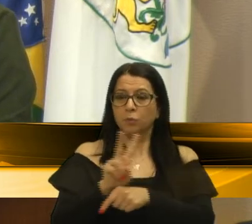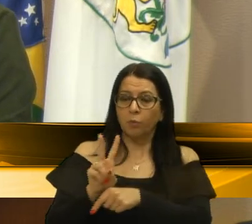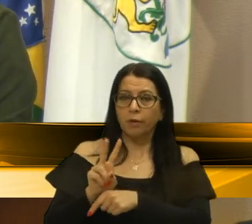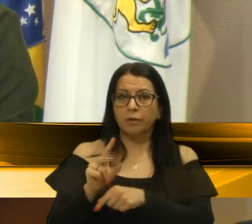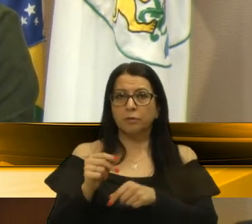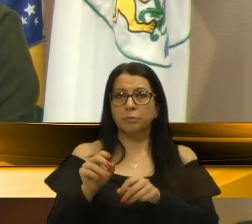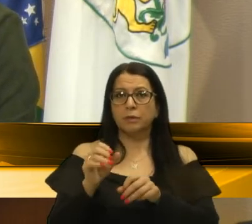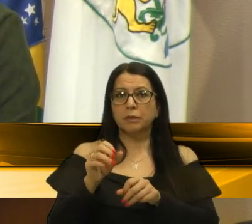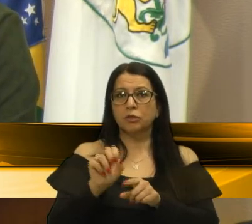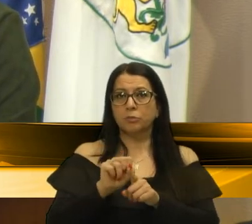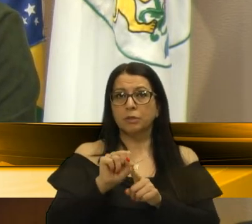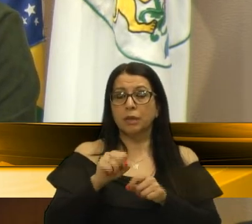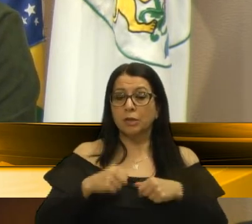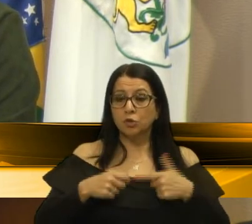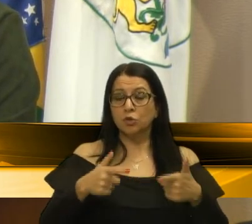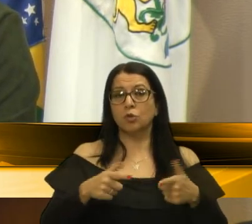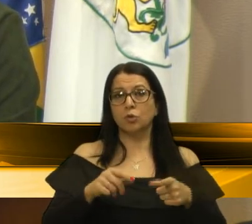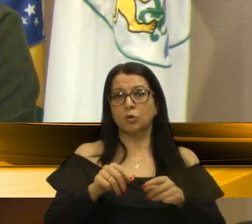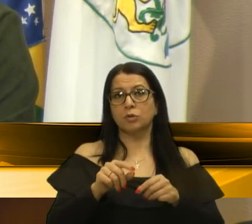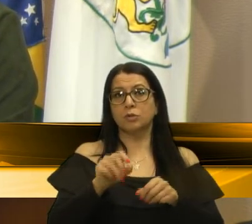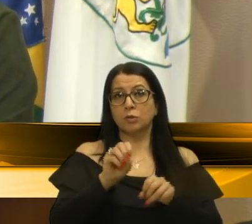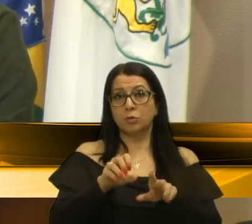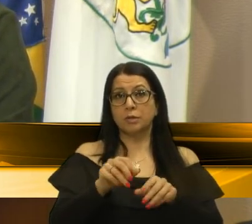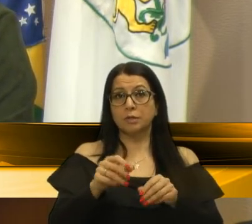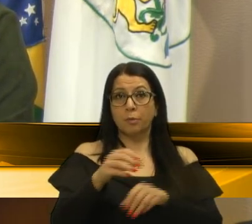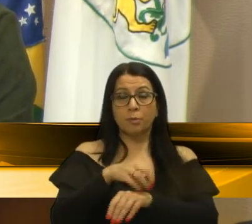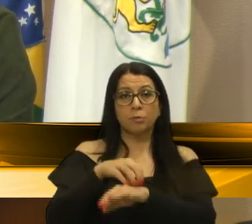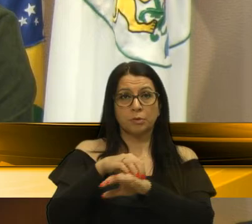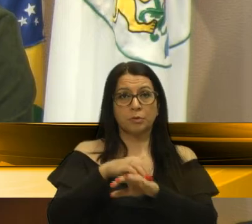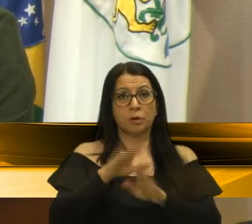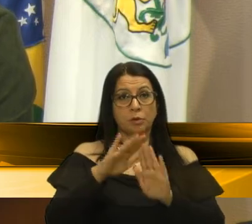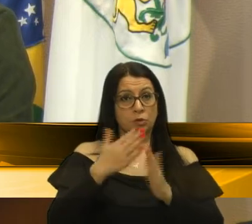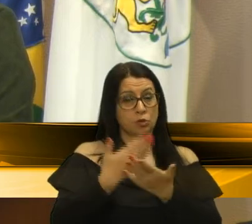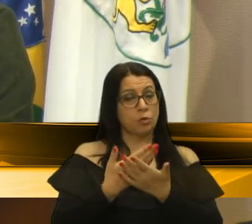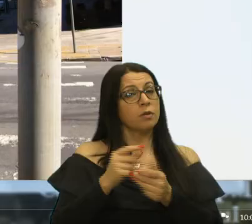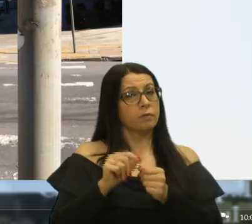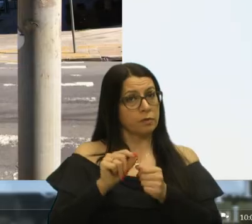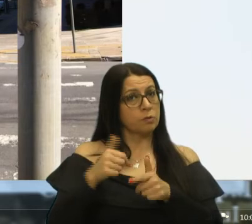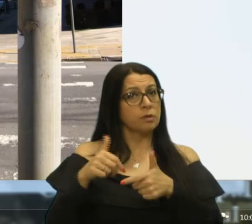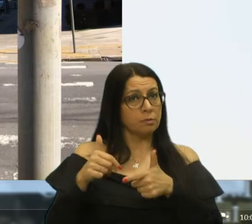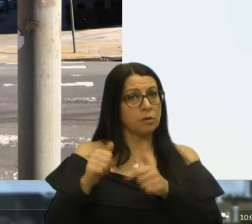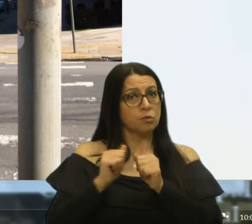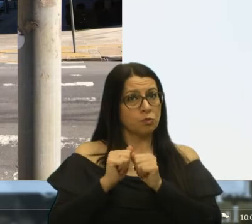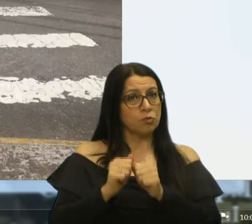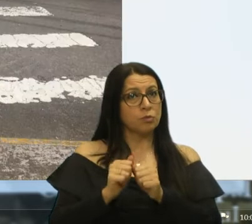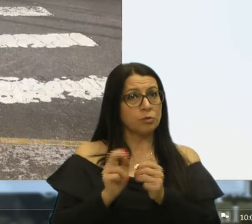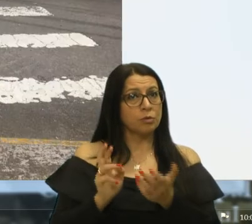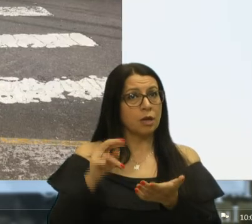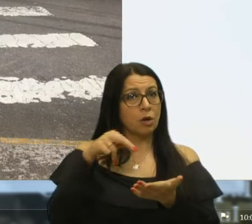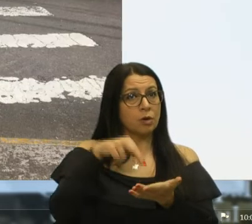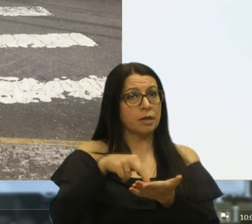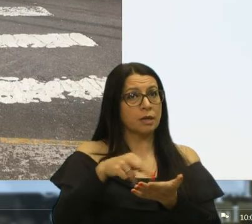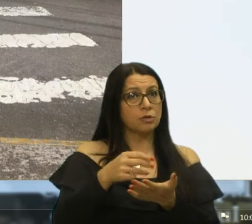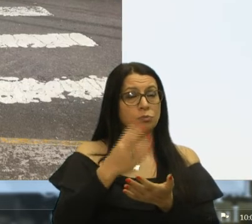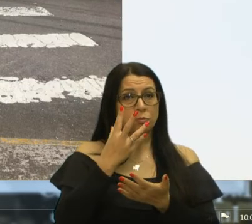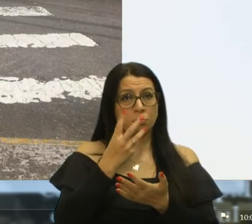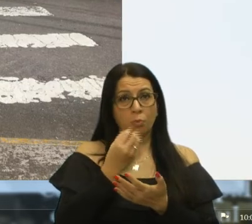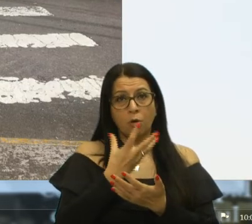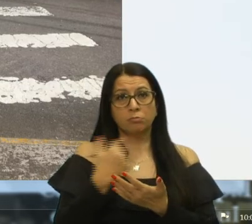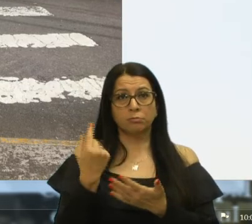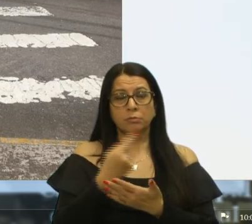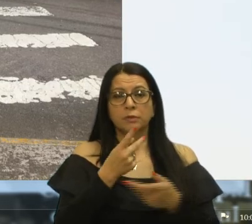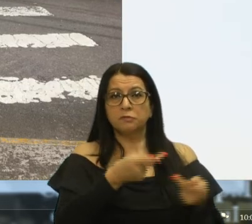de educação para o trânsito. A Escola Pública de Trânsito vem fazendo um trabalho dentro da sua realidade fantástico, né? Eles